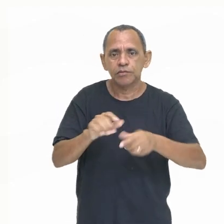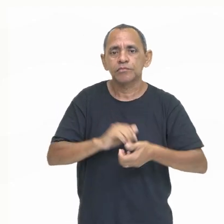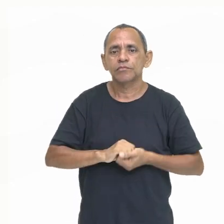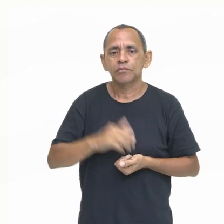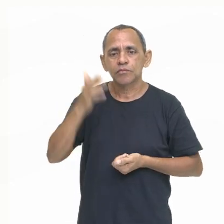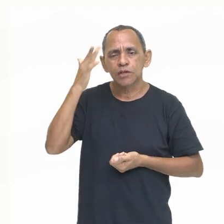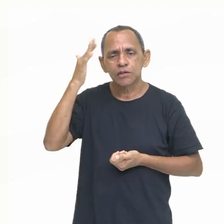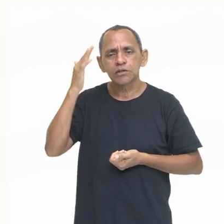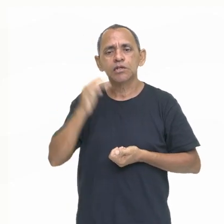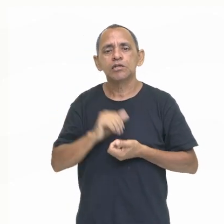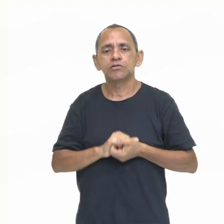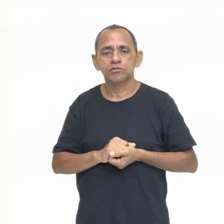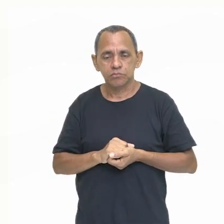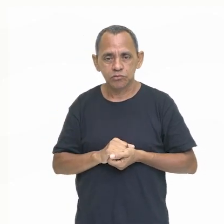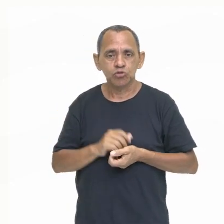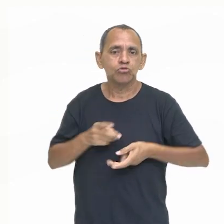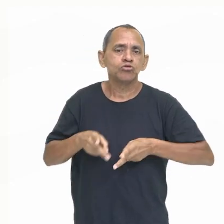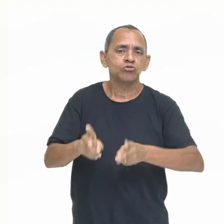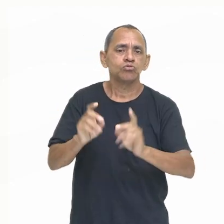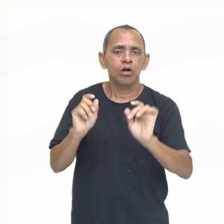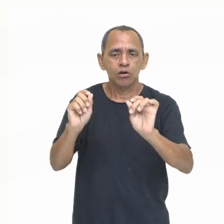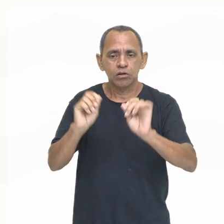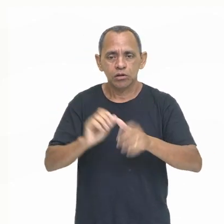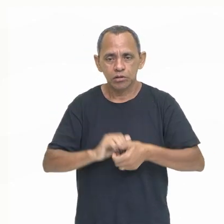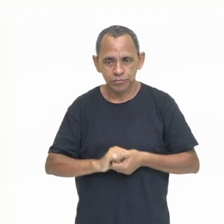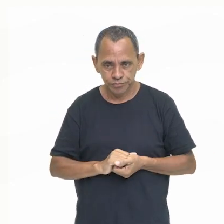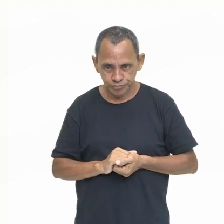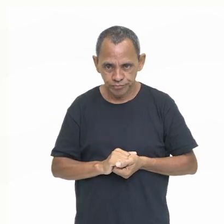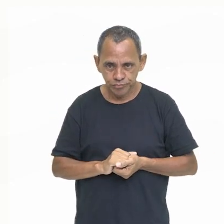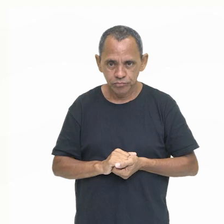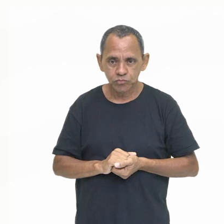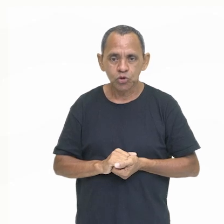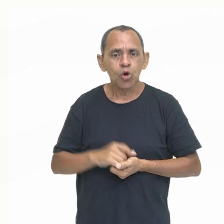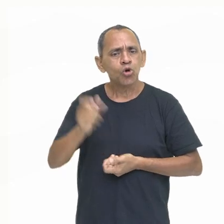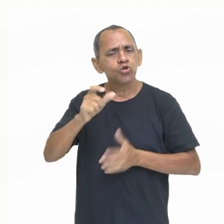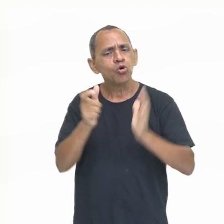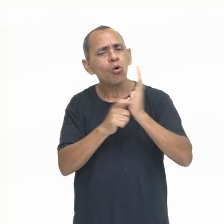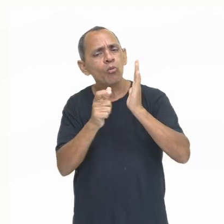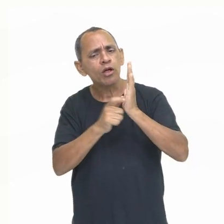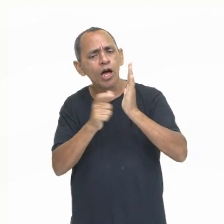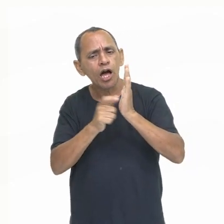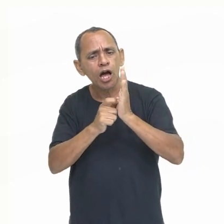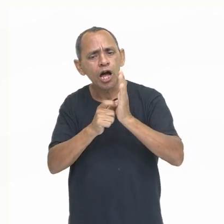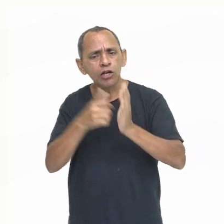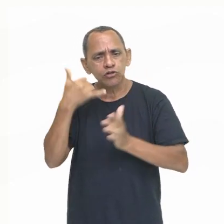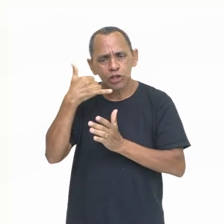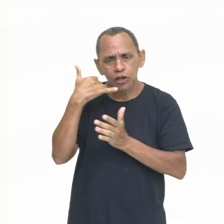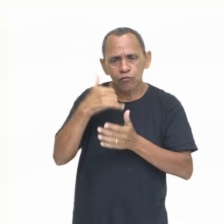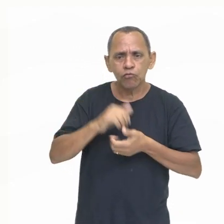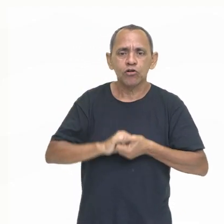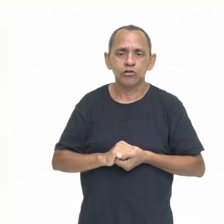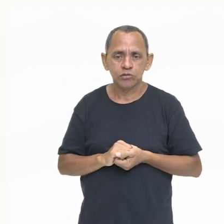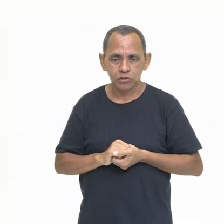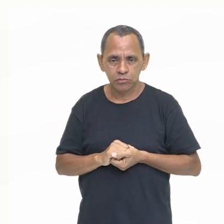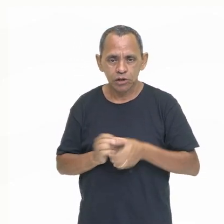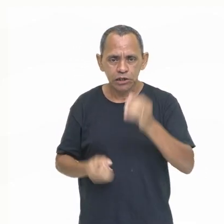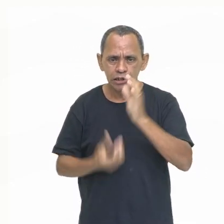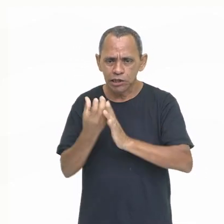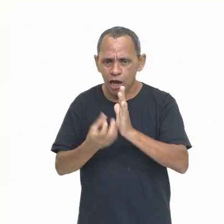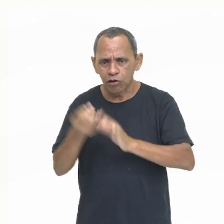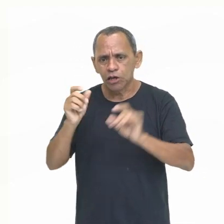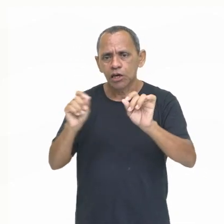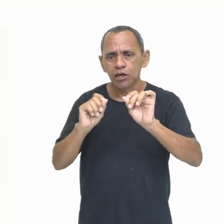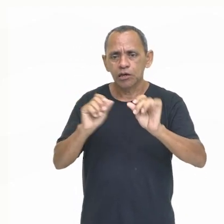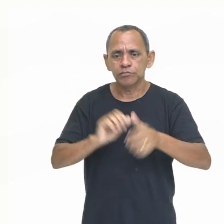pensando em acompanhar seu desempenho. Ela utilizou um aplicativo de smartphone para gerar o gráfico da velocidade aproximada,